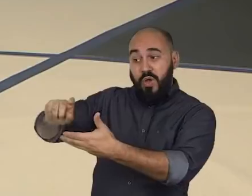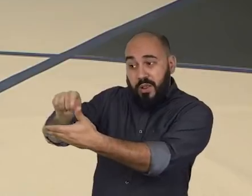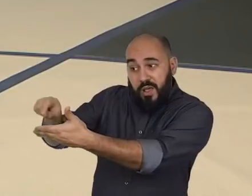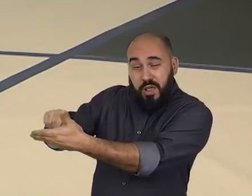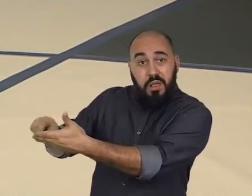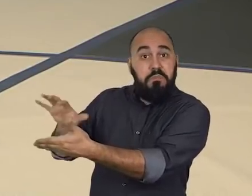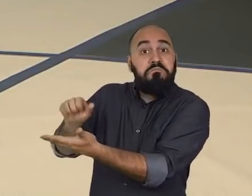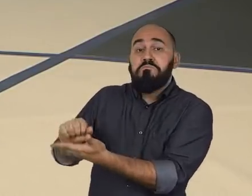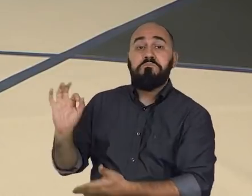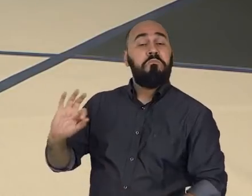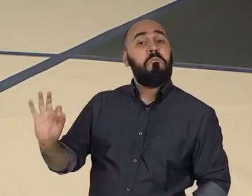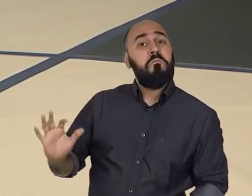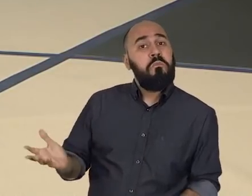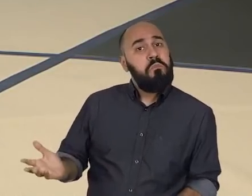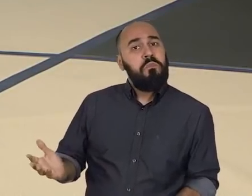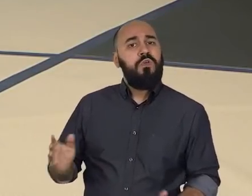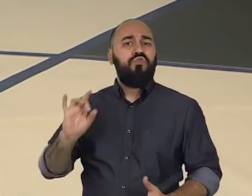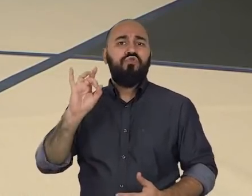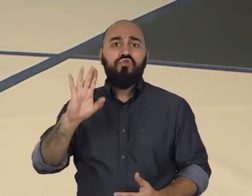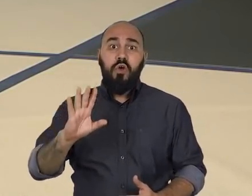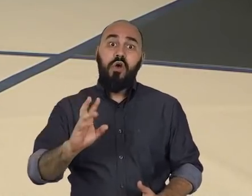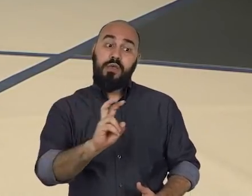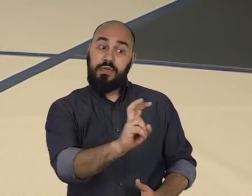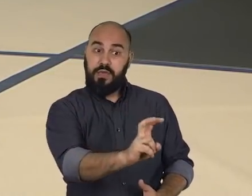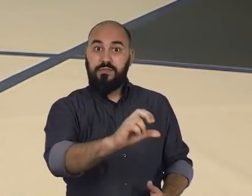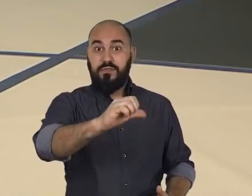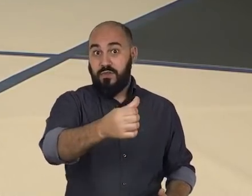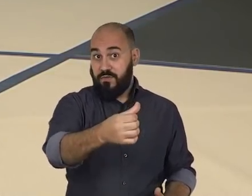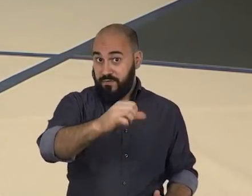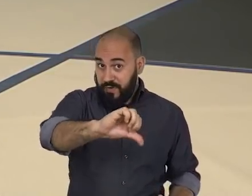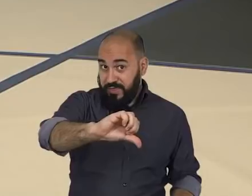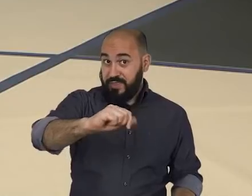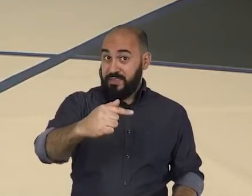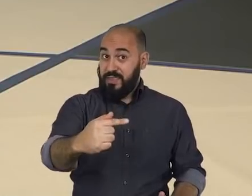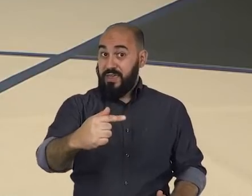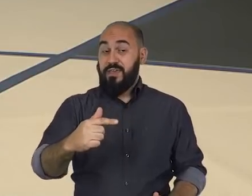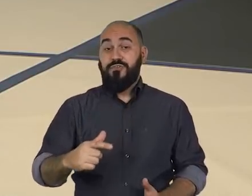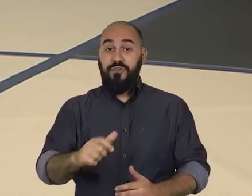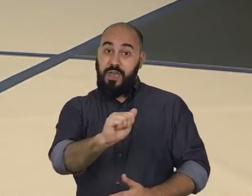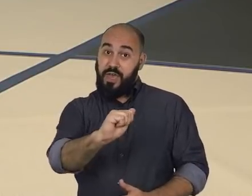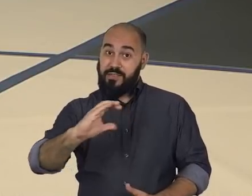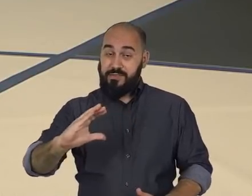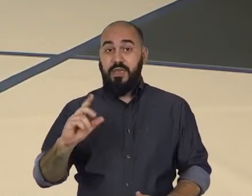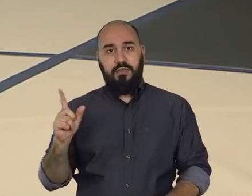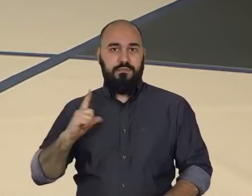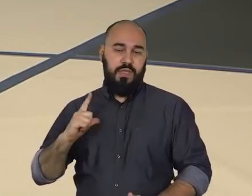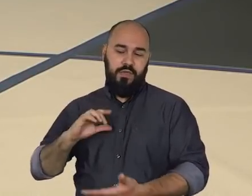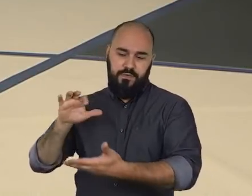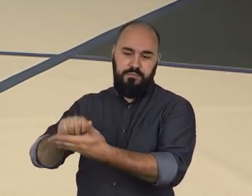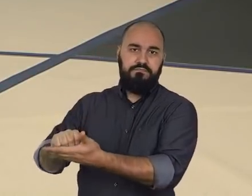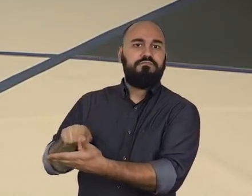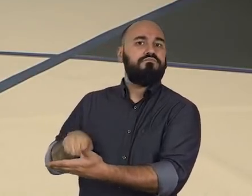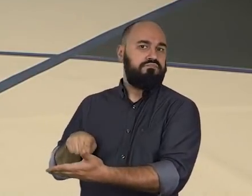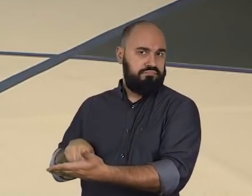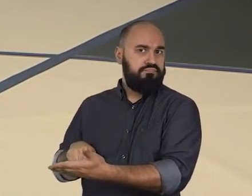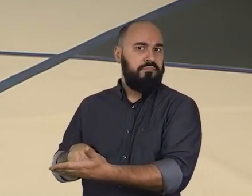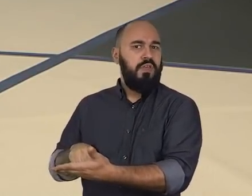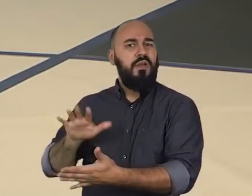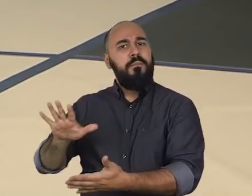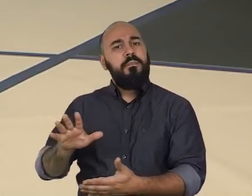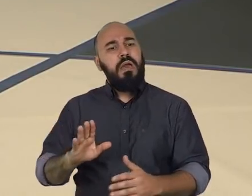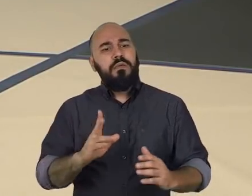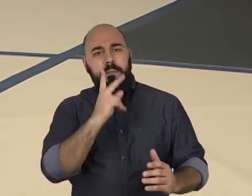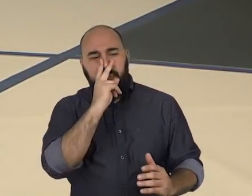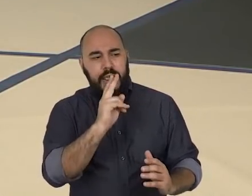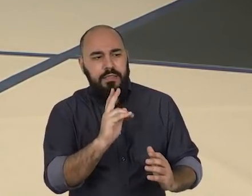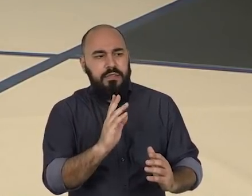campanha de 597 a.C., quando Joaquim e seus familiares foram levados cativos, mas há um silêncio em relação a essa